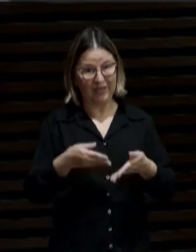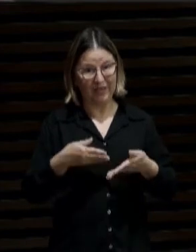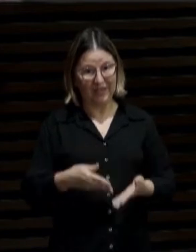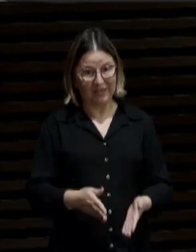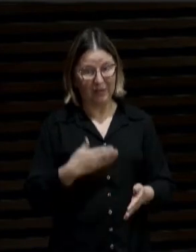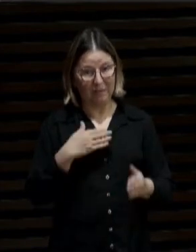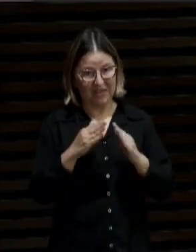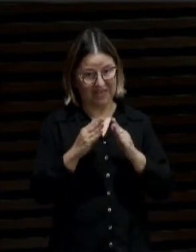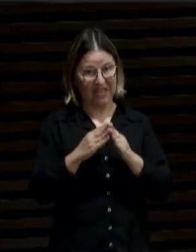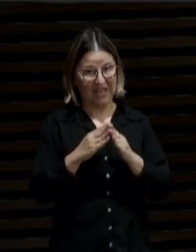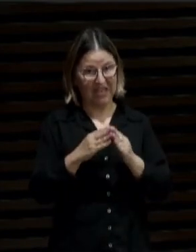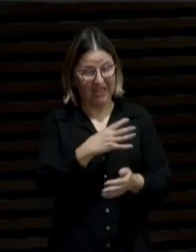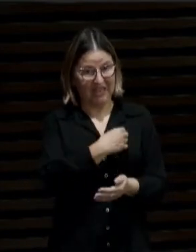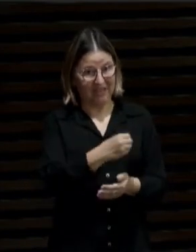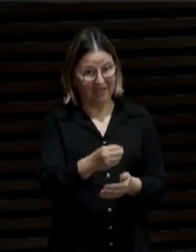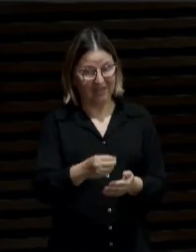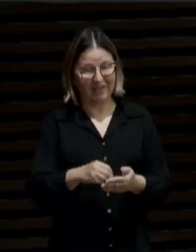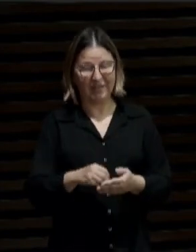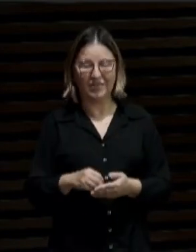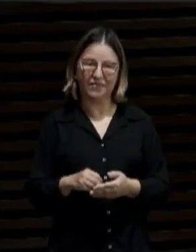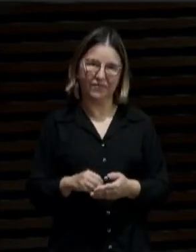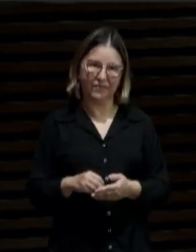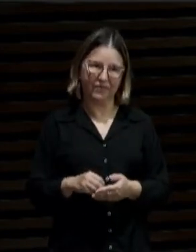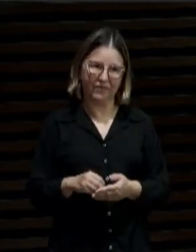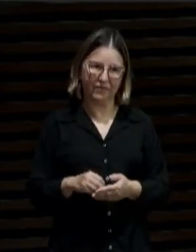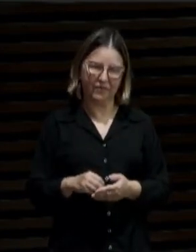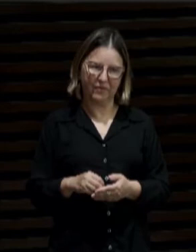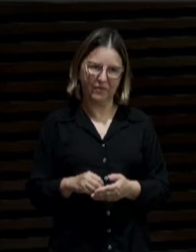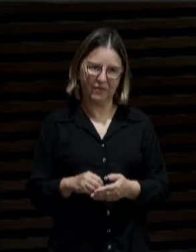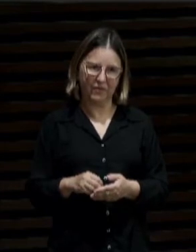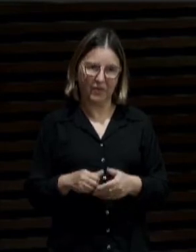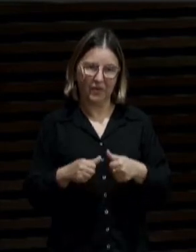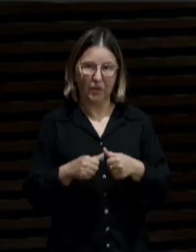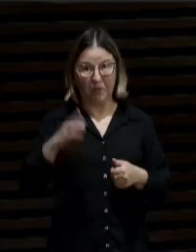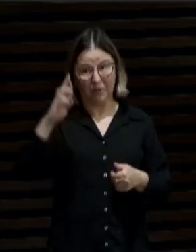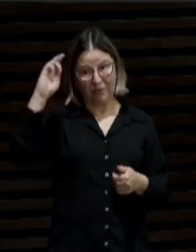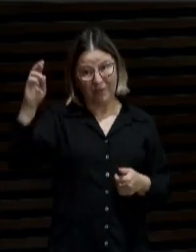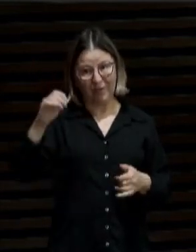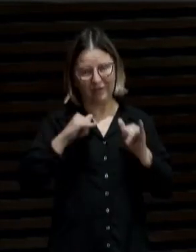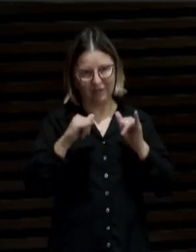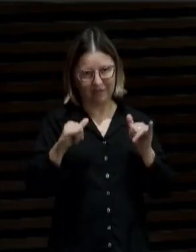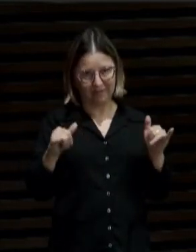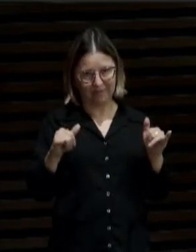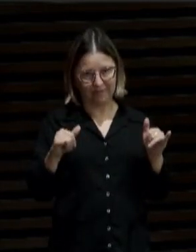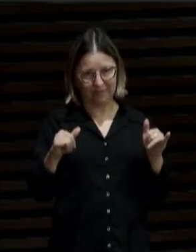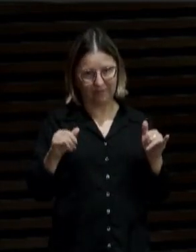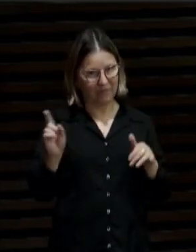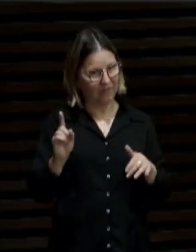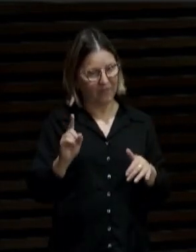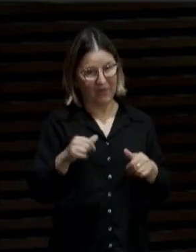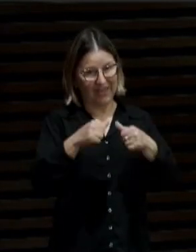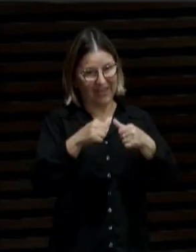eu não tenho filho. E a isto respondeu logo o Senhor, dizendo, não será esse o teu herdeiro,